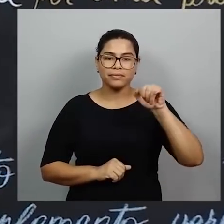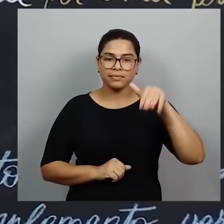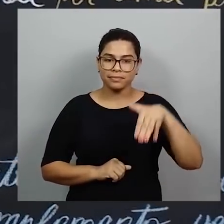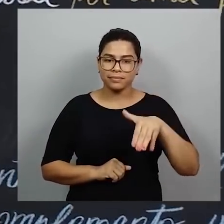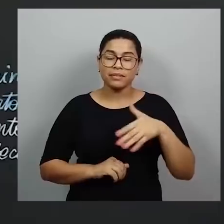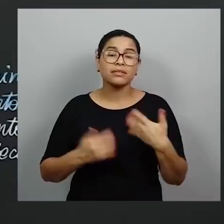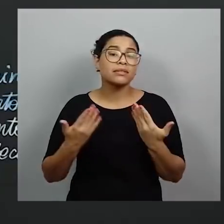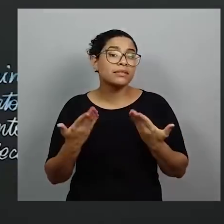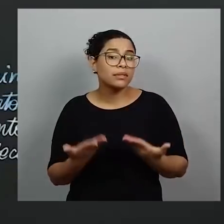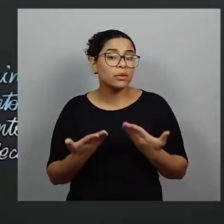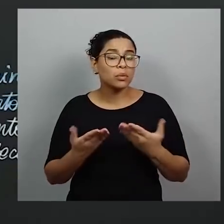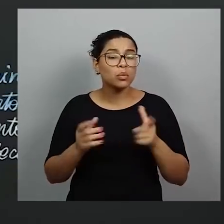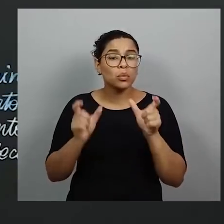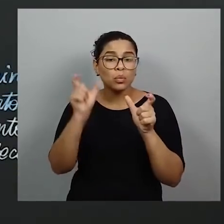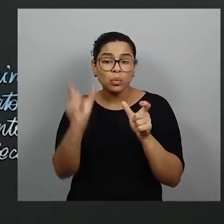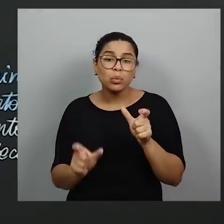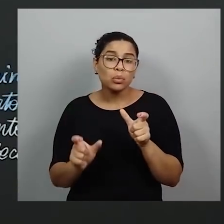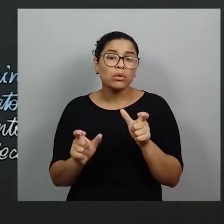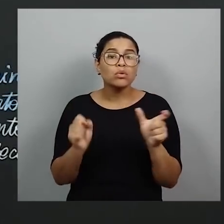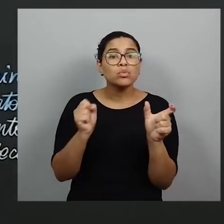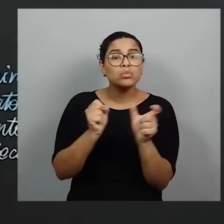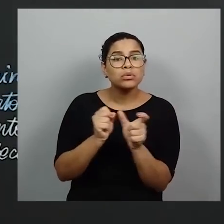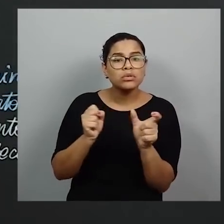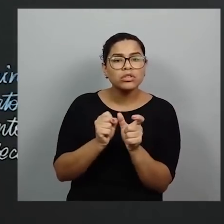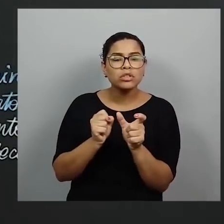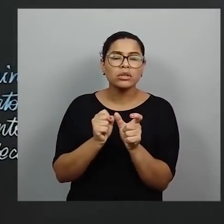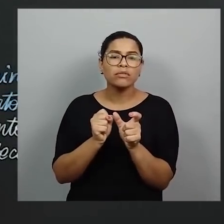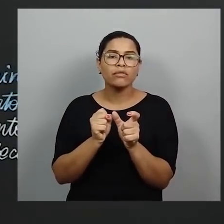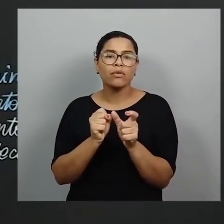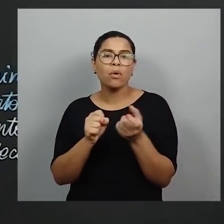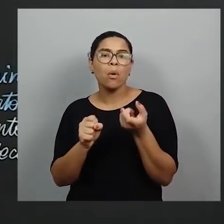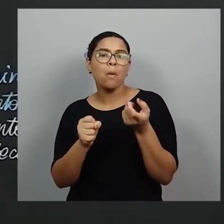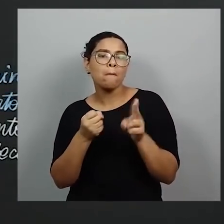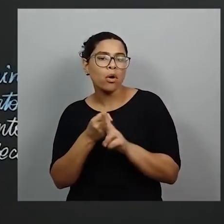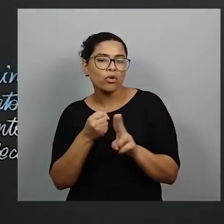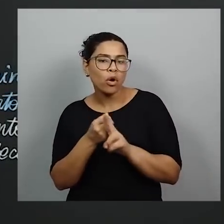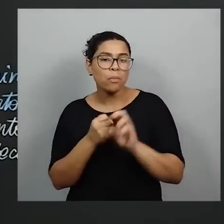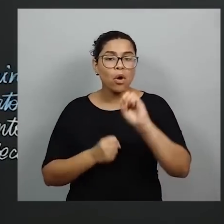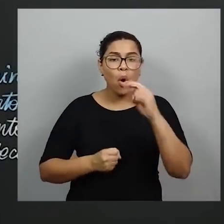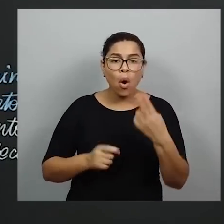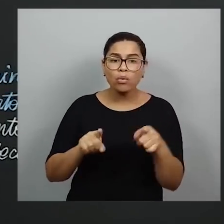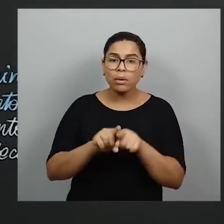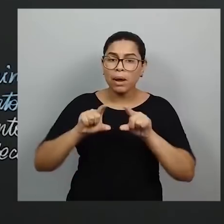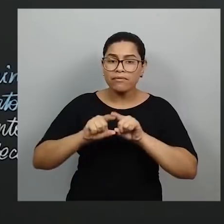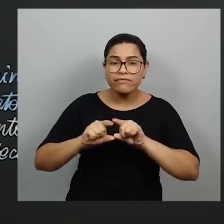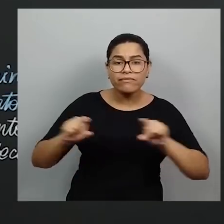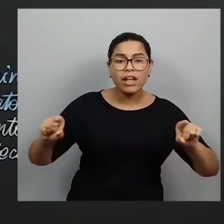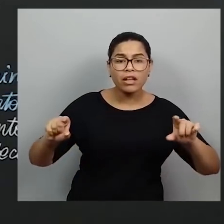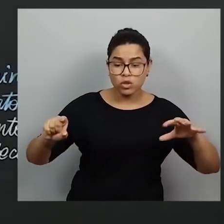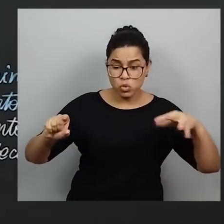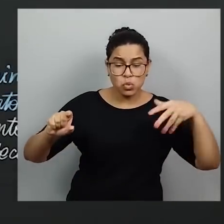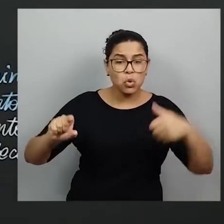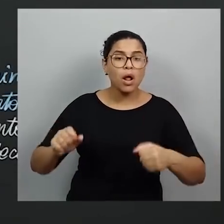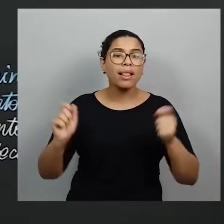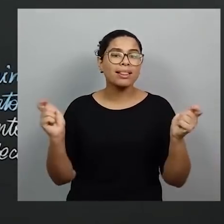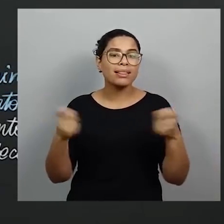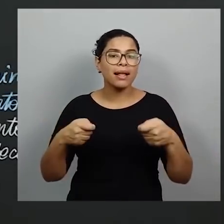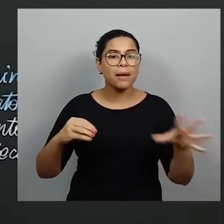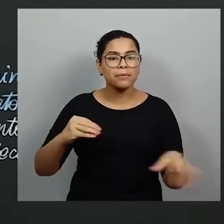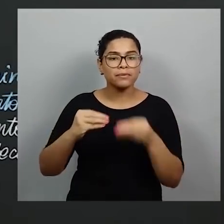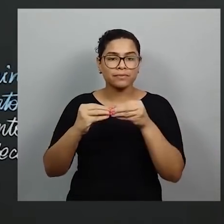mim. Então, substantivos, pronomes ou até uma oração inteira podem valer como